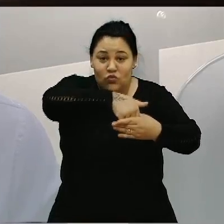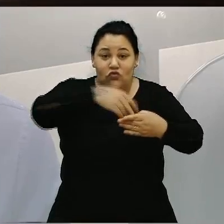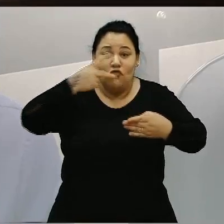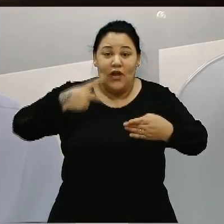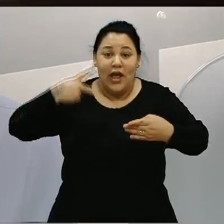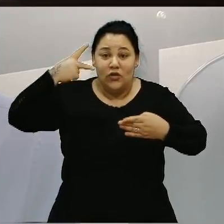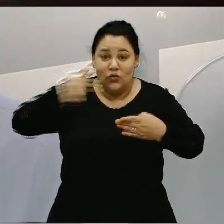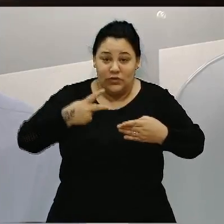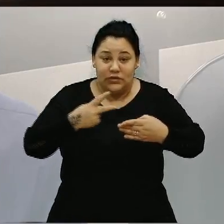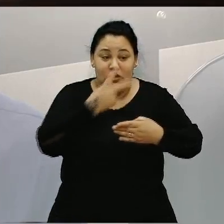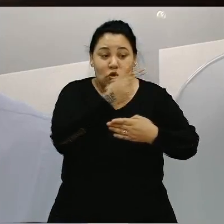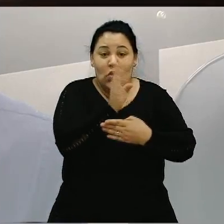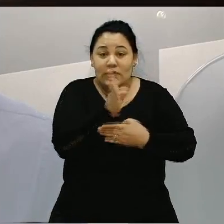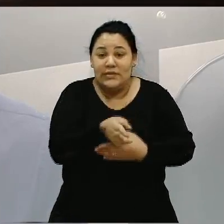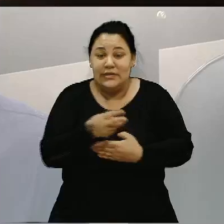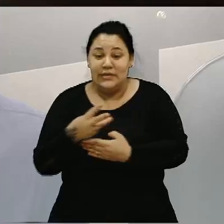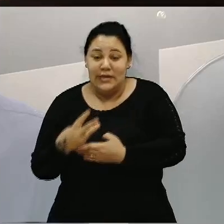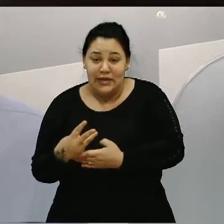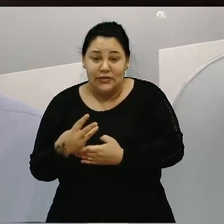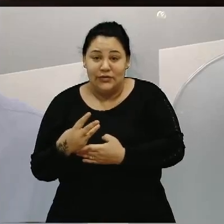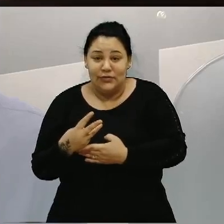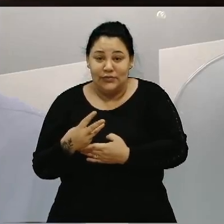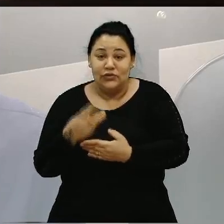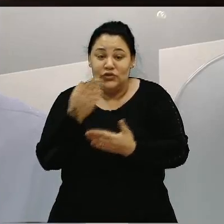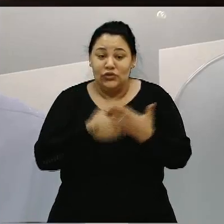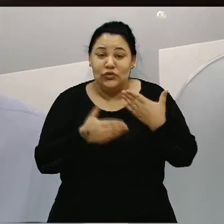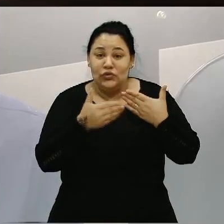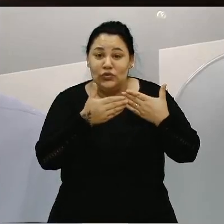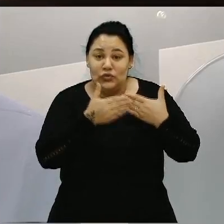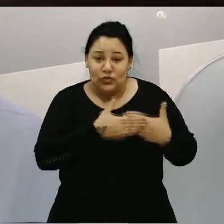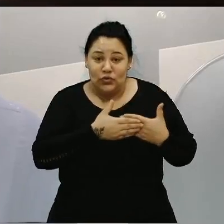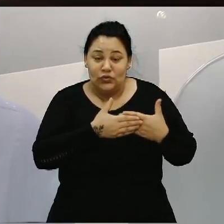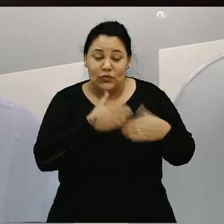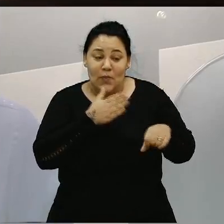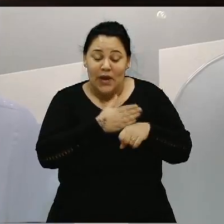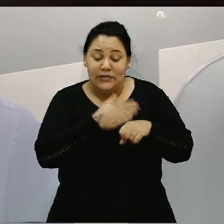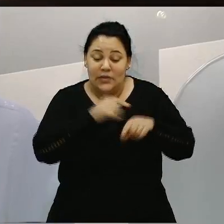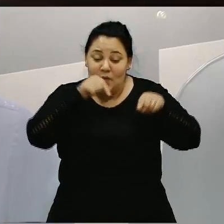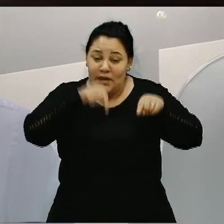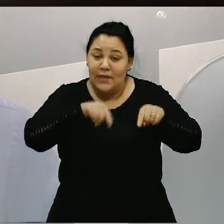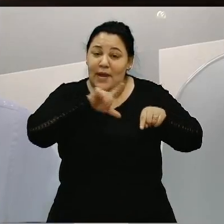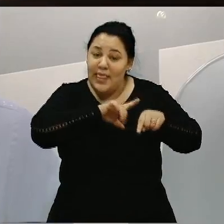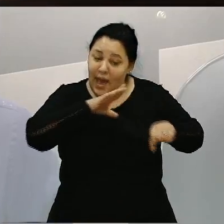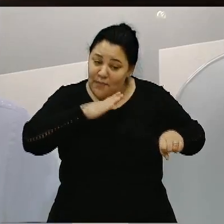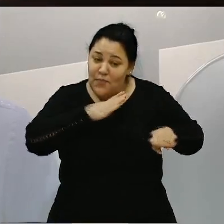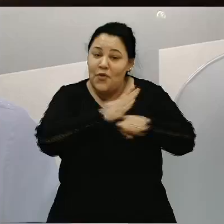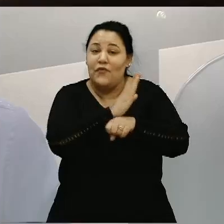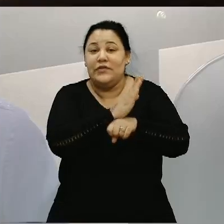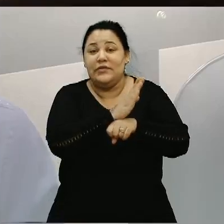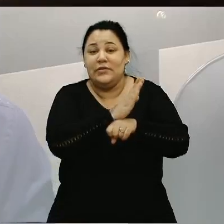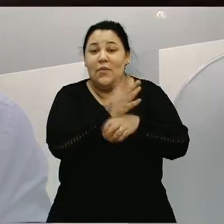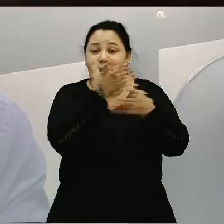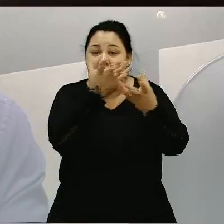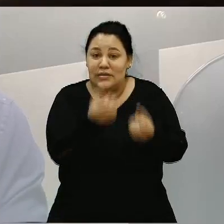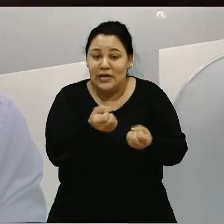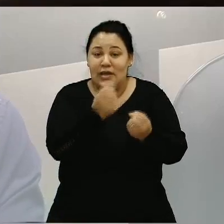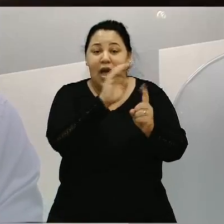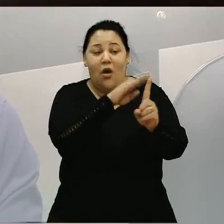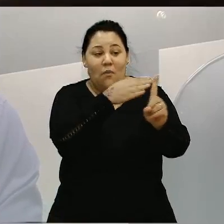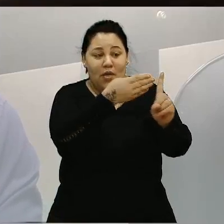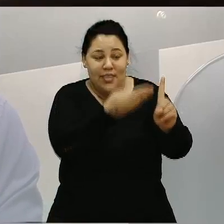de 2/3 dos membros da Câmara Municipal para sua aprovação, consoante dispõe